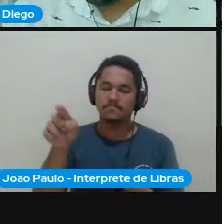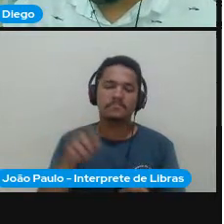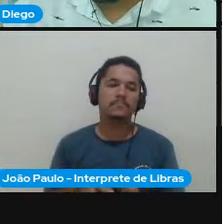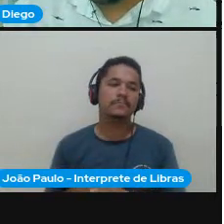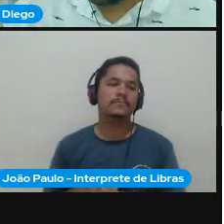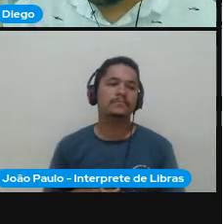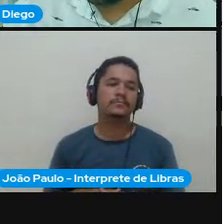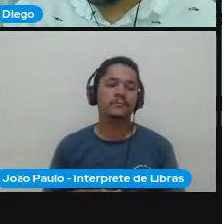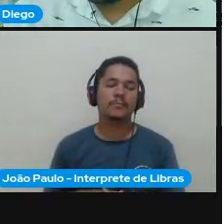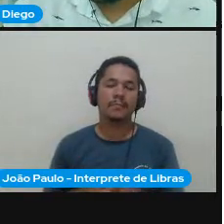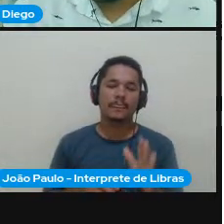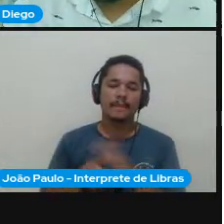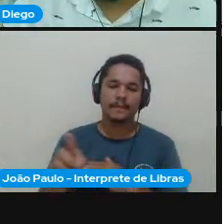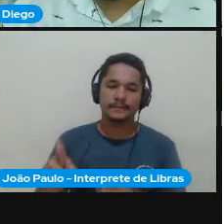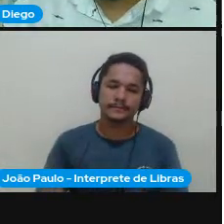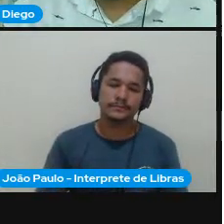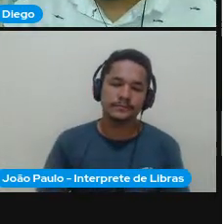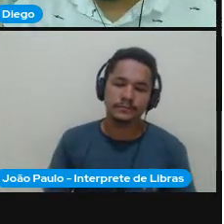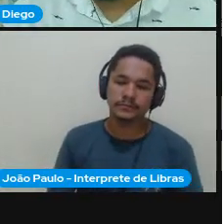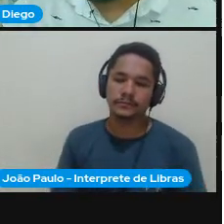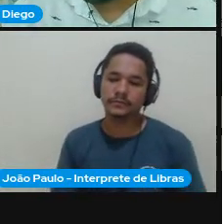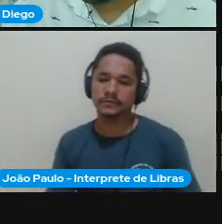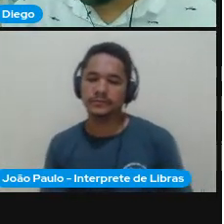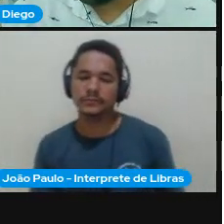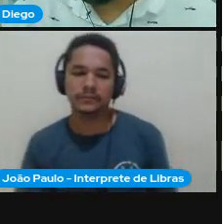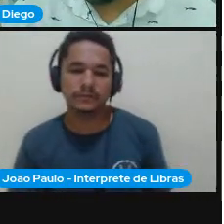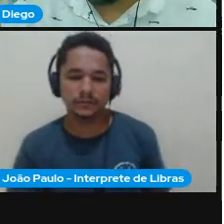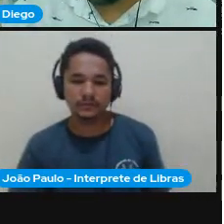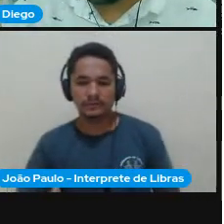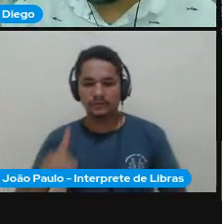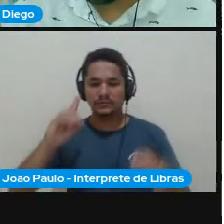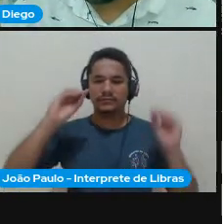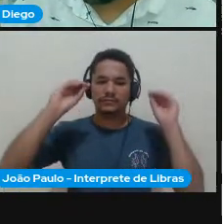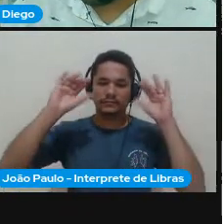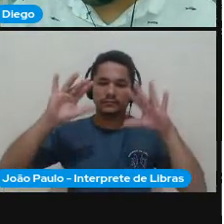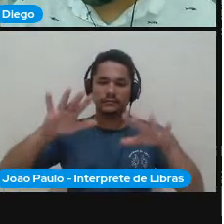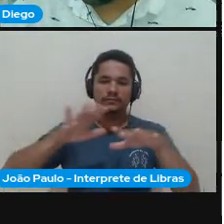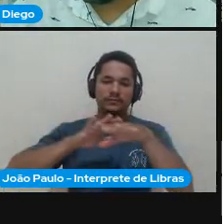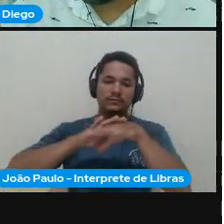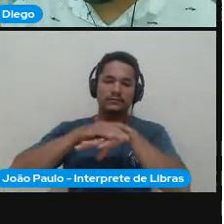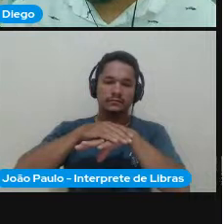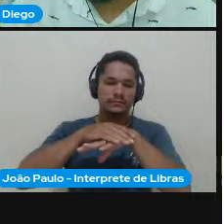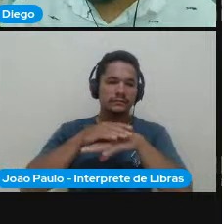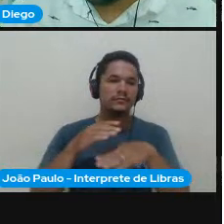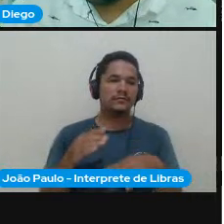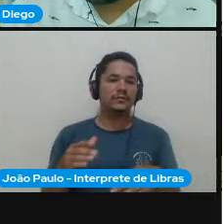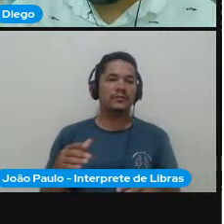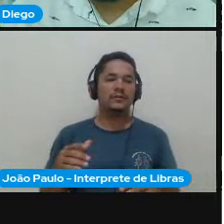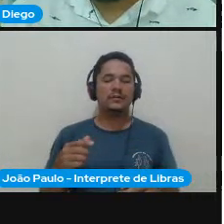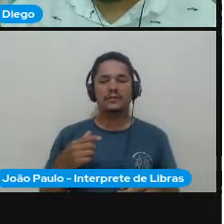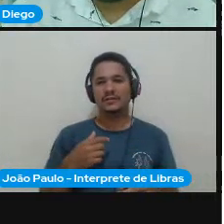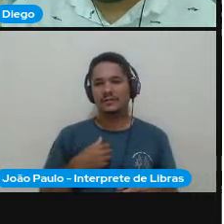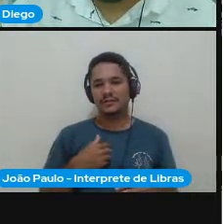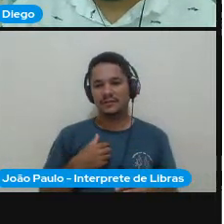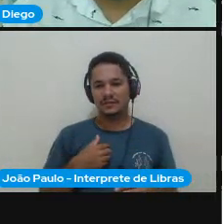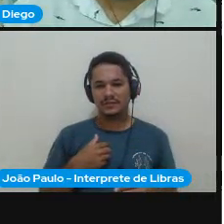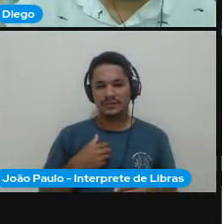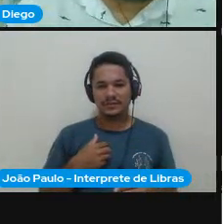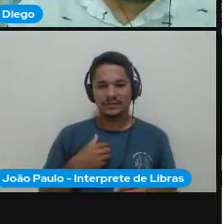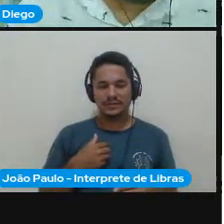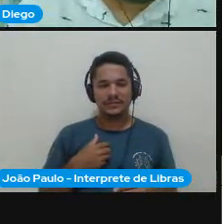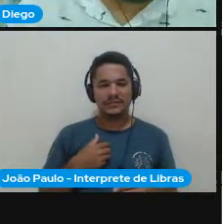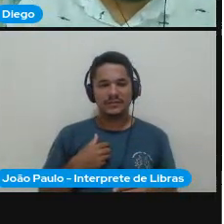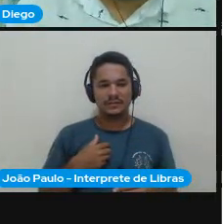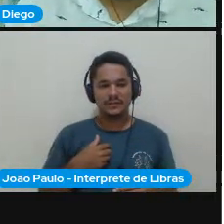Tem a pergunta dizendo, né, Deus abençoe a noite de todos, meu nome é Éder Gama, cursa pizza, o curso